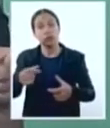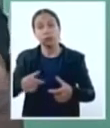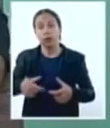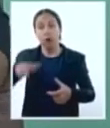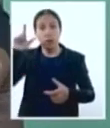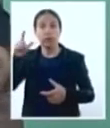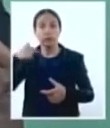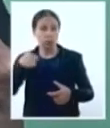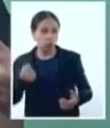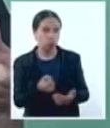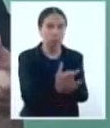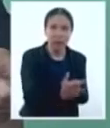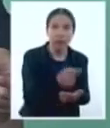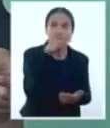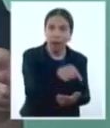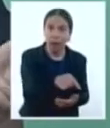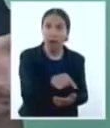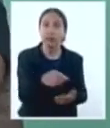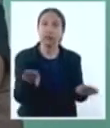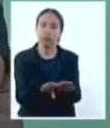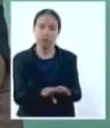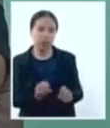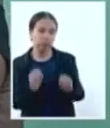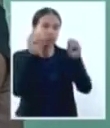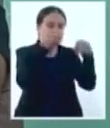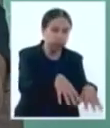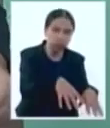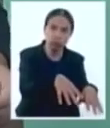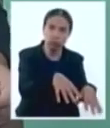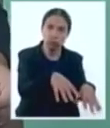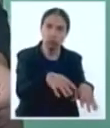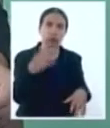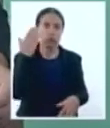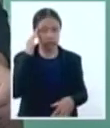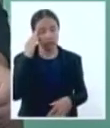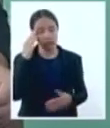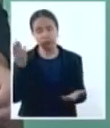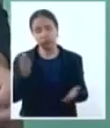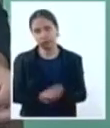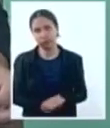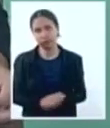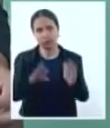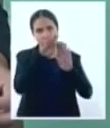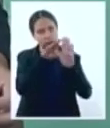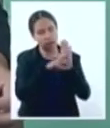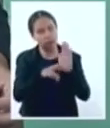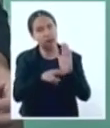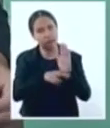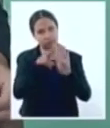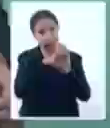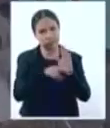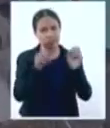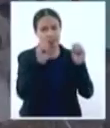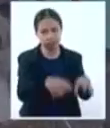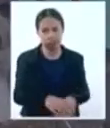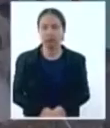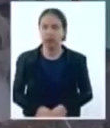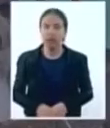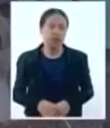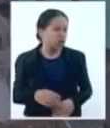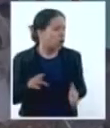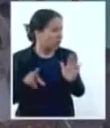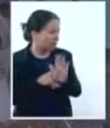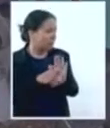pilha também, né? Bateria de celular. Também há um protocolo de segurança para descarte. Agora, é outro projeto que mexe muito com a conscientização, né,